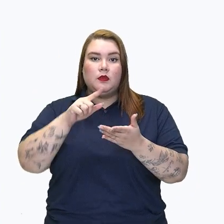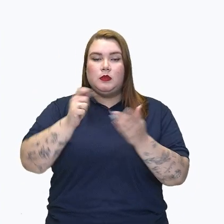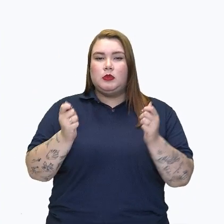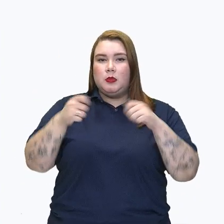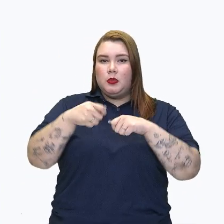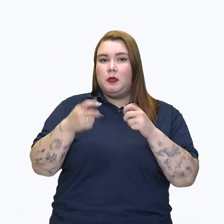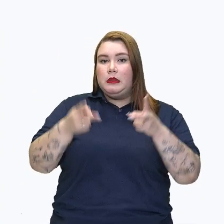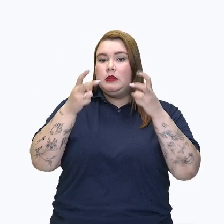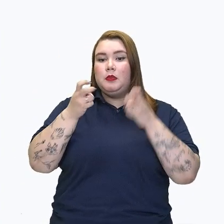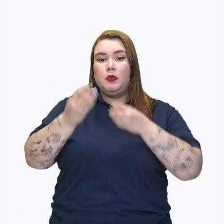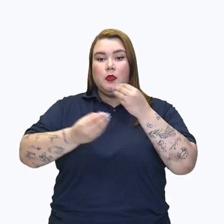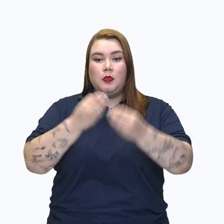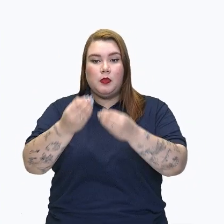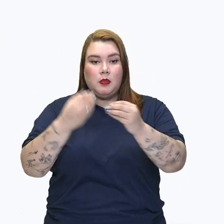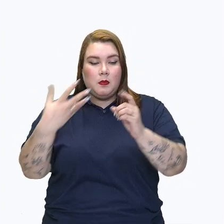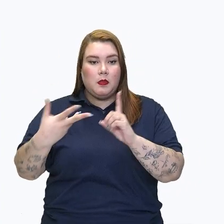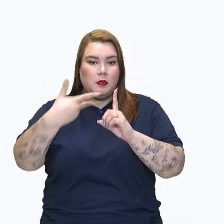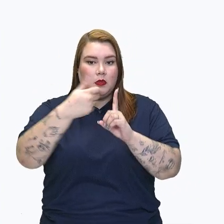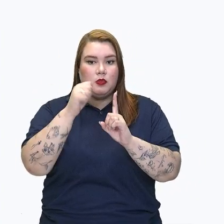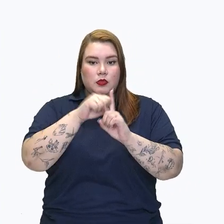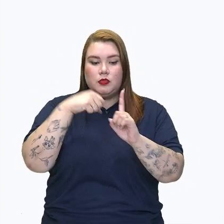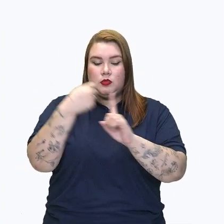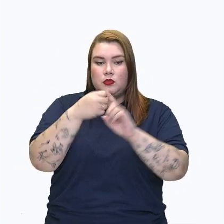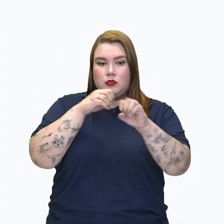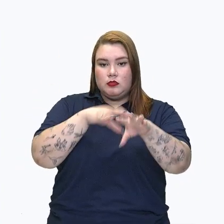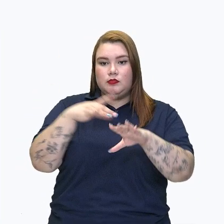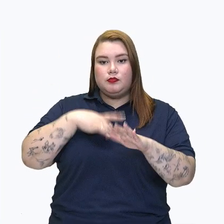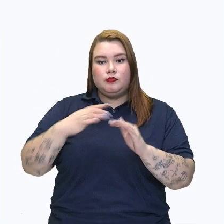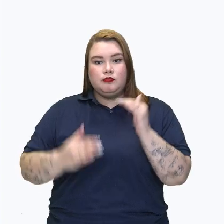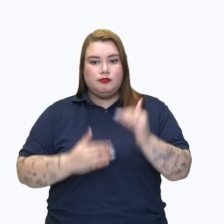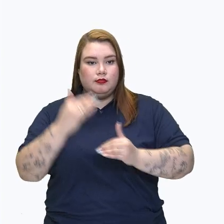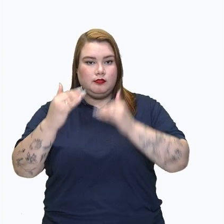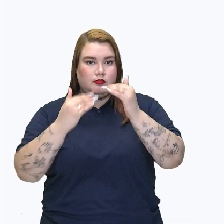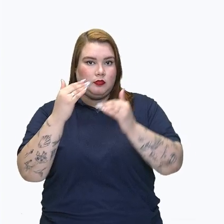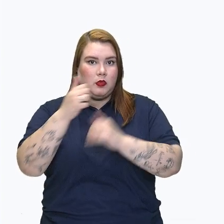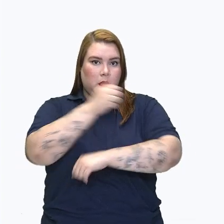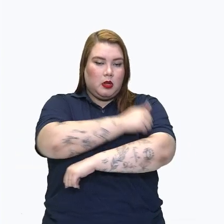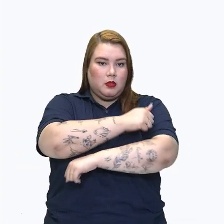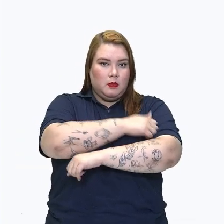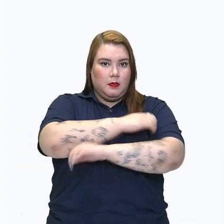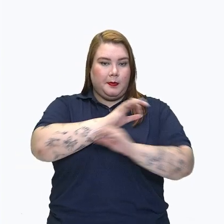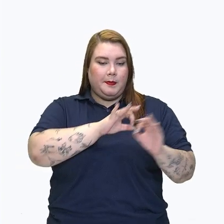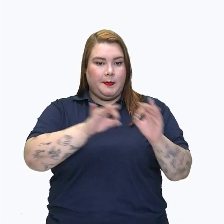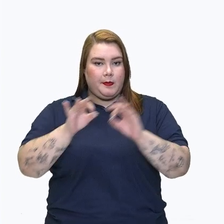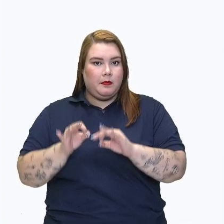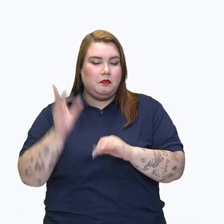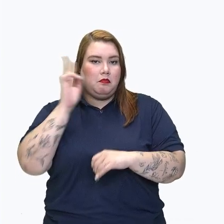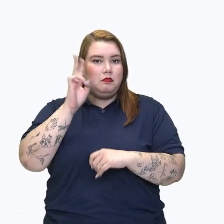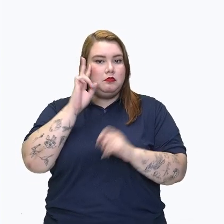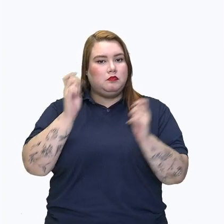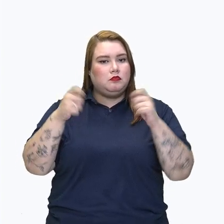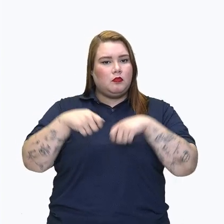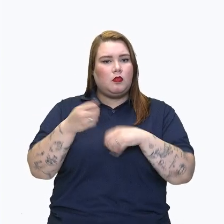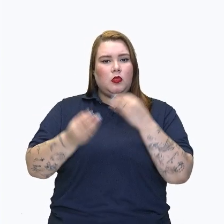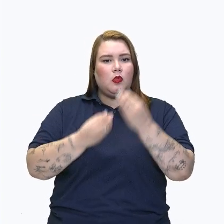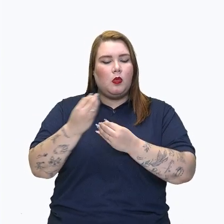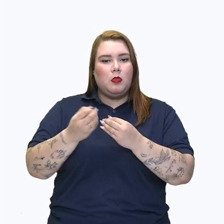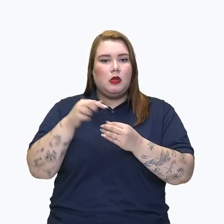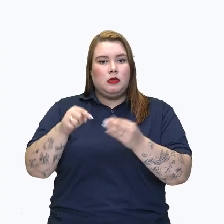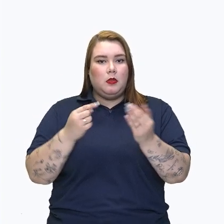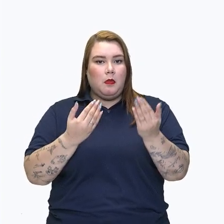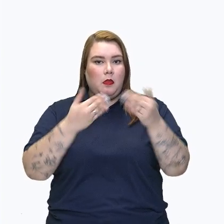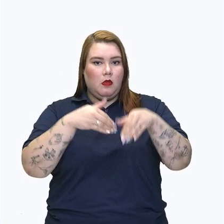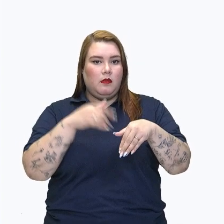as habilidades socioeducativas estão sendo desenvolvidas pelos estudantes. Vale lembrar um pouquinho como funciona essa avaliação,